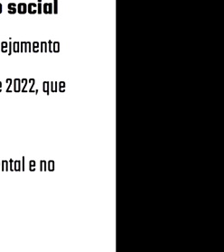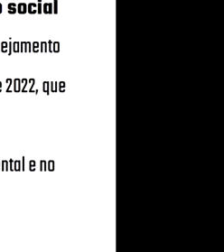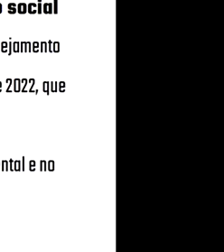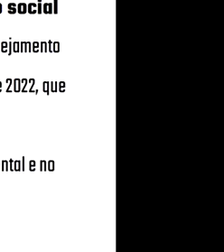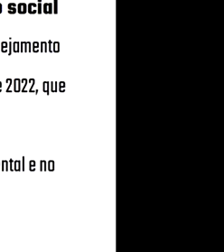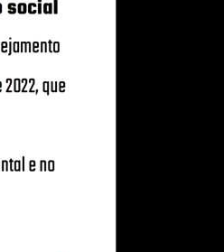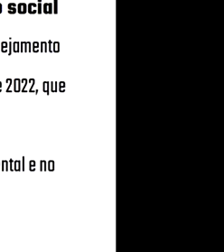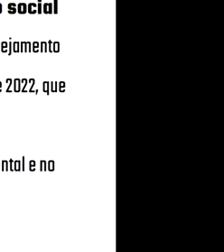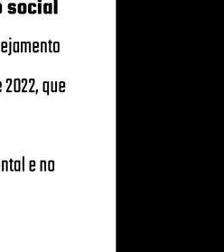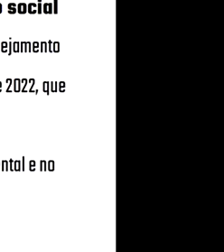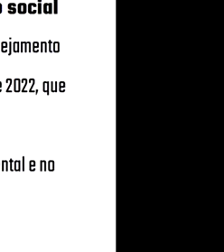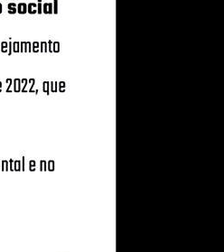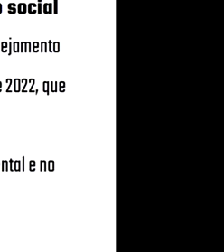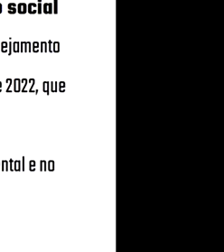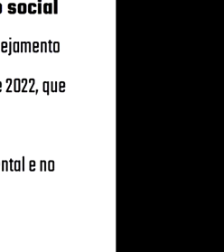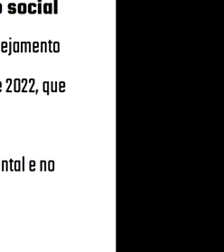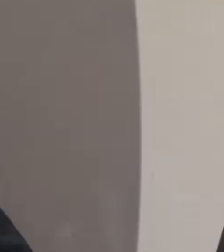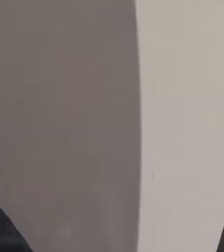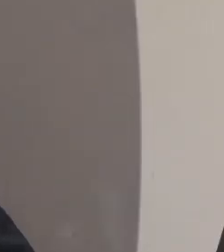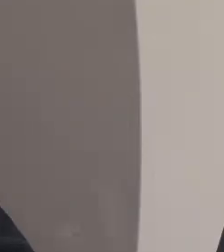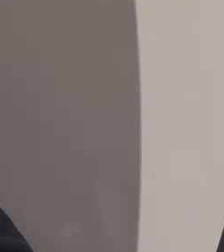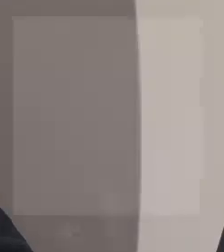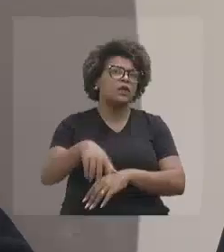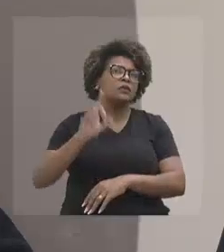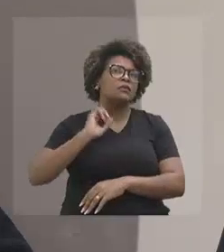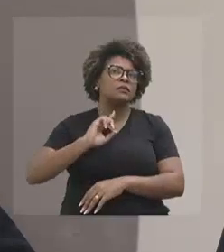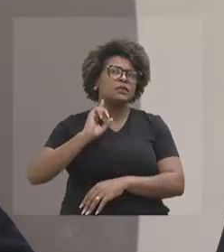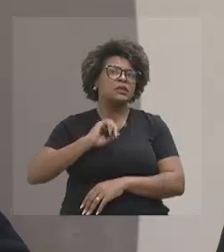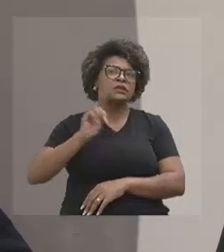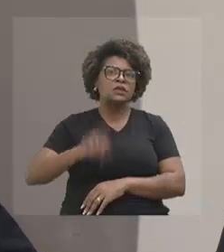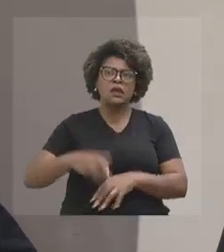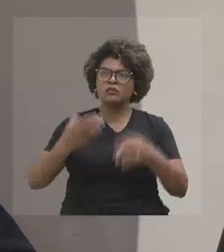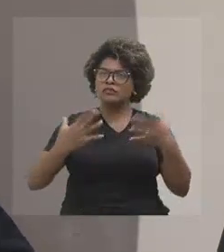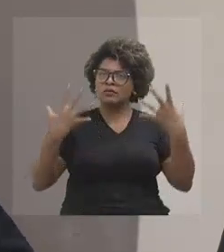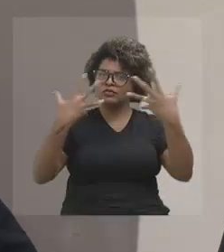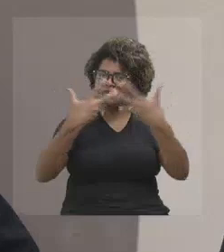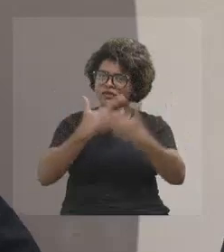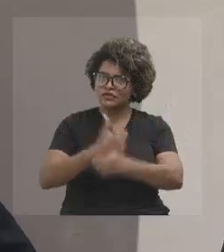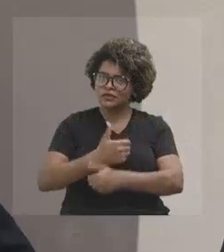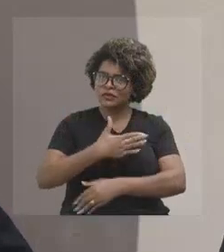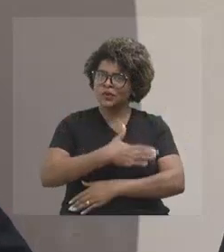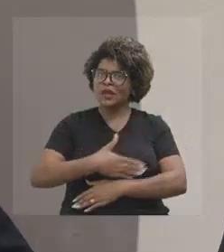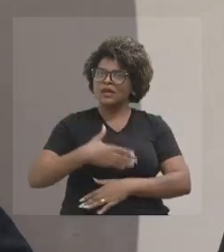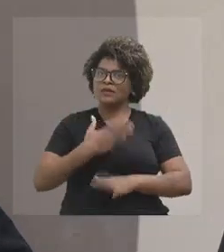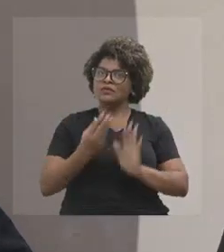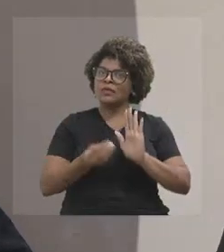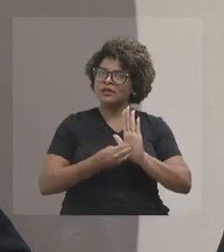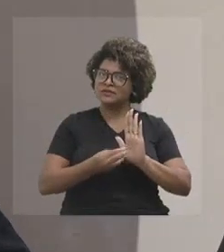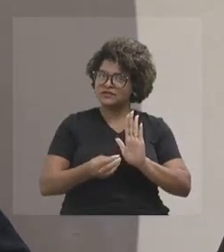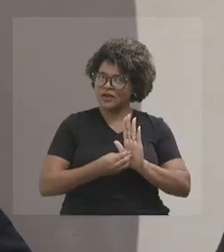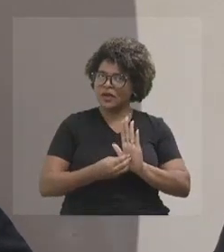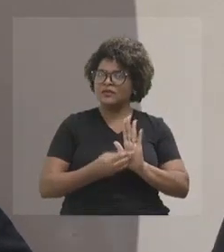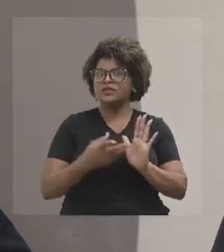turismo em Minas Gerais, uma terra tão bonita, uma terra tão querida, que falta mesmo é